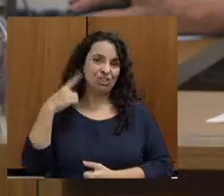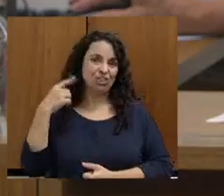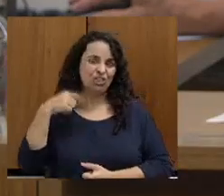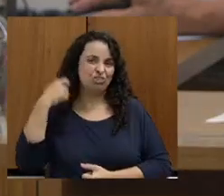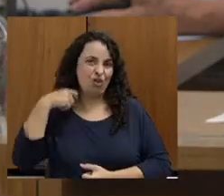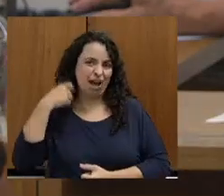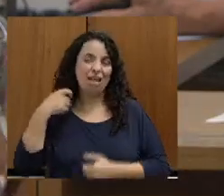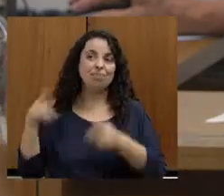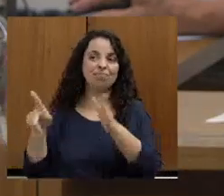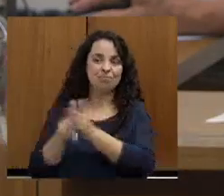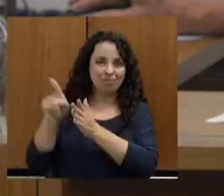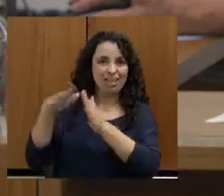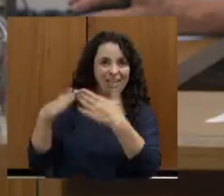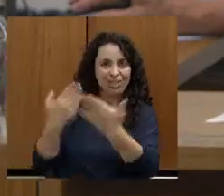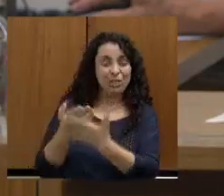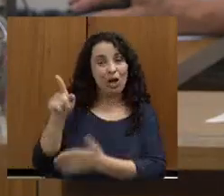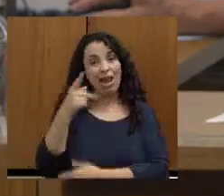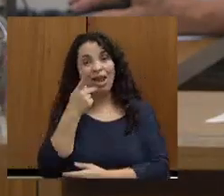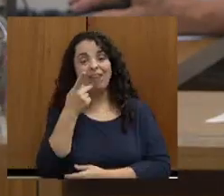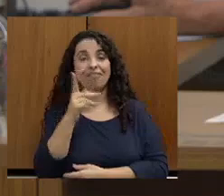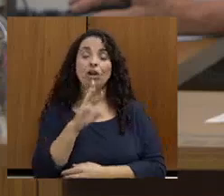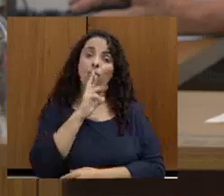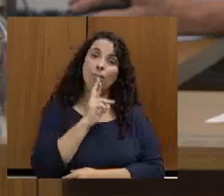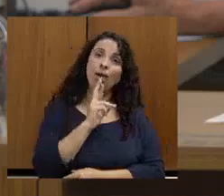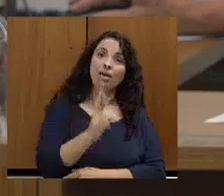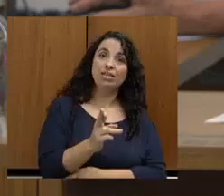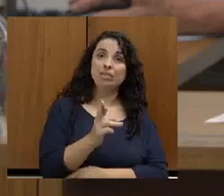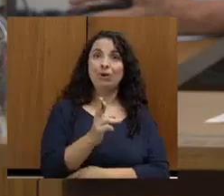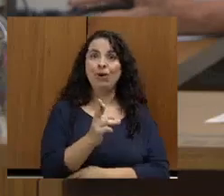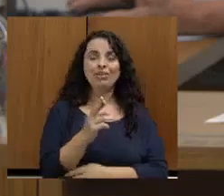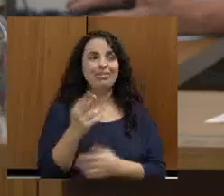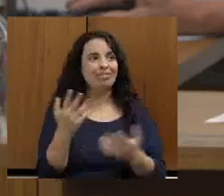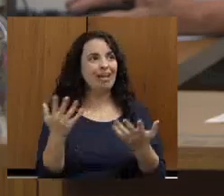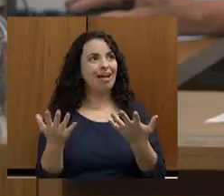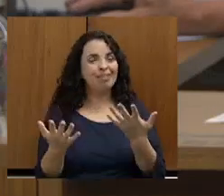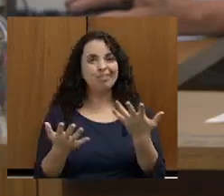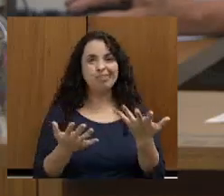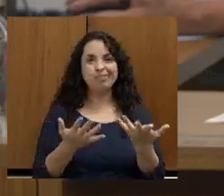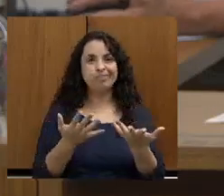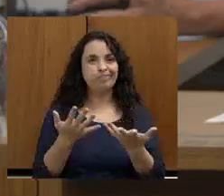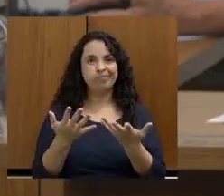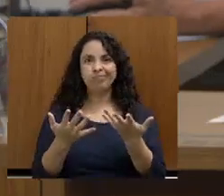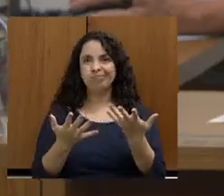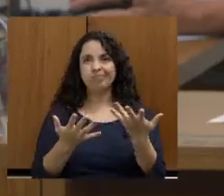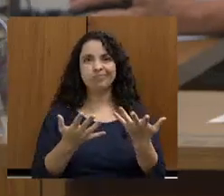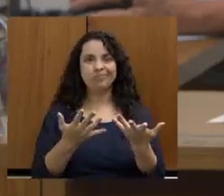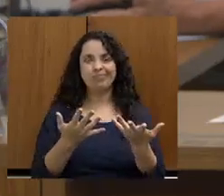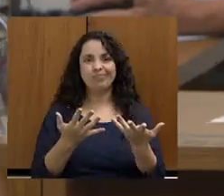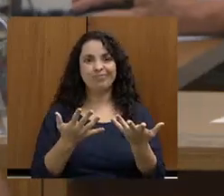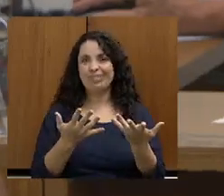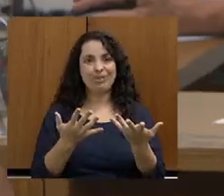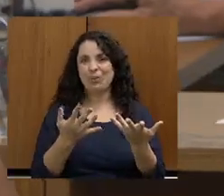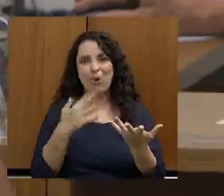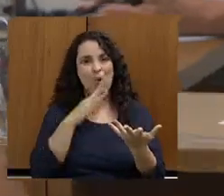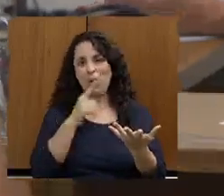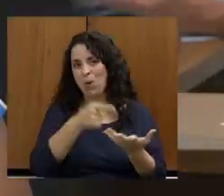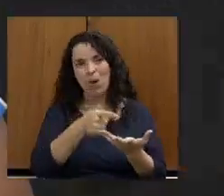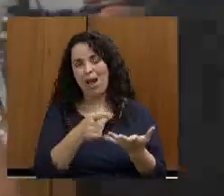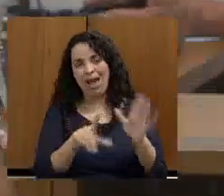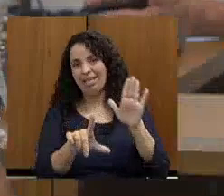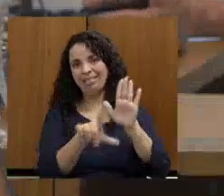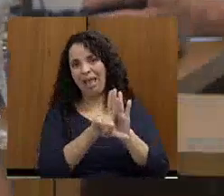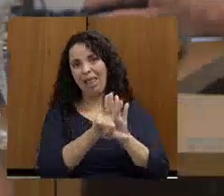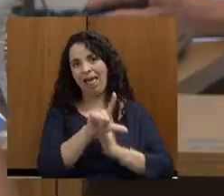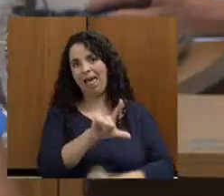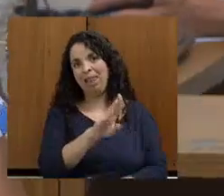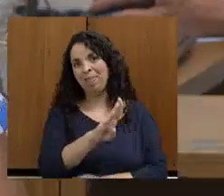ali uma resposta totalmente desconhecedora da Lei Brasileira de Inclusão, isso